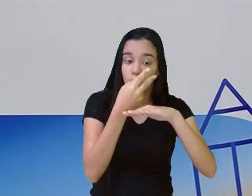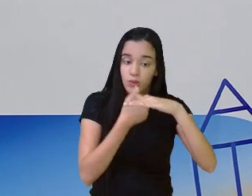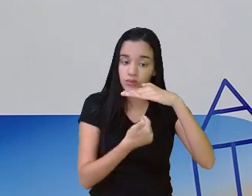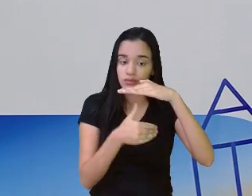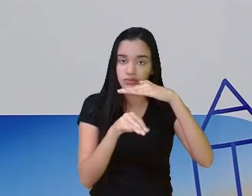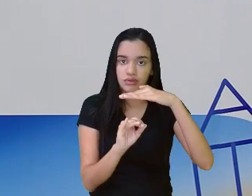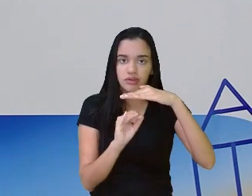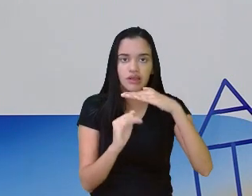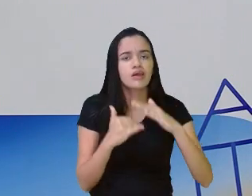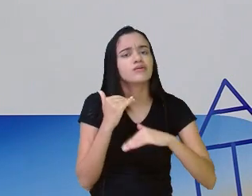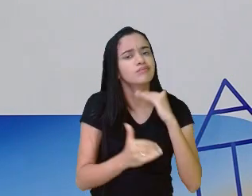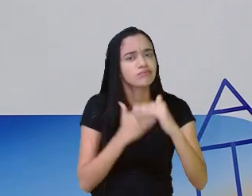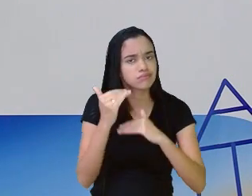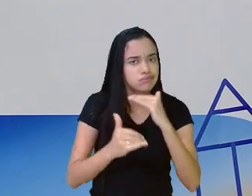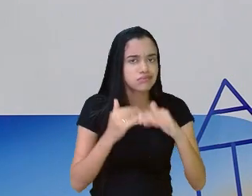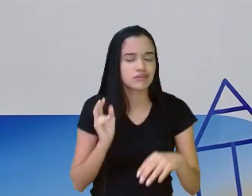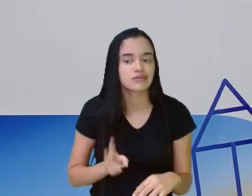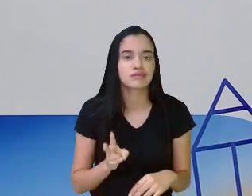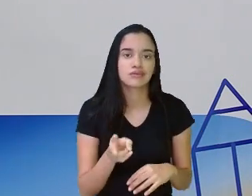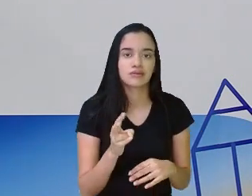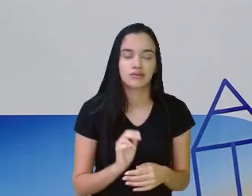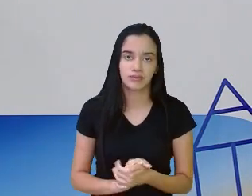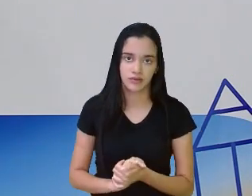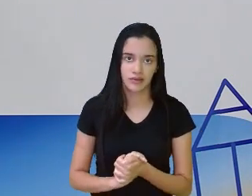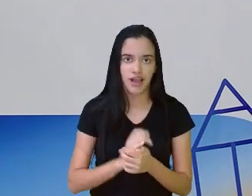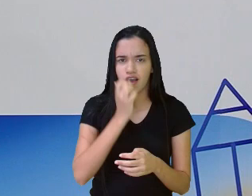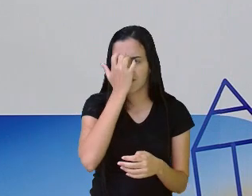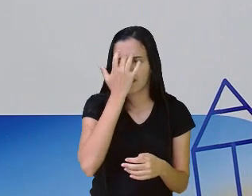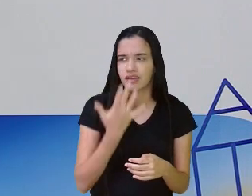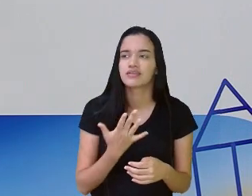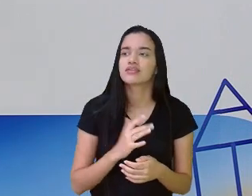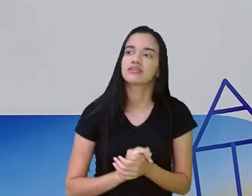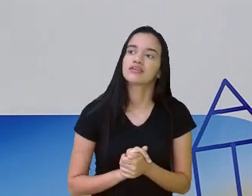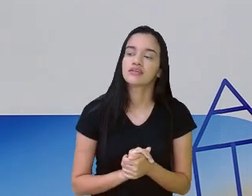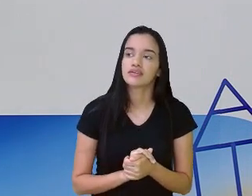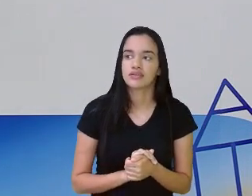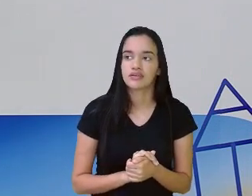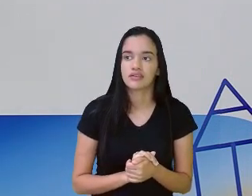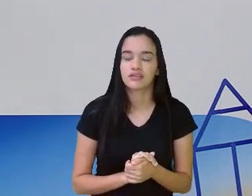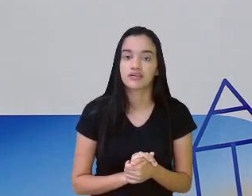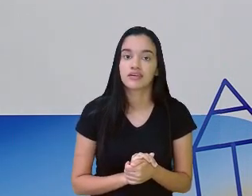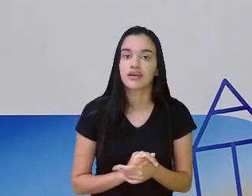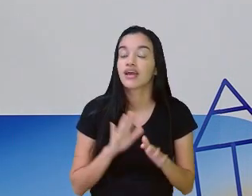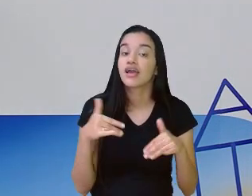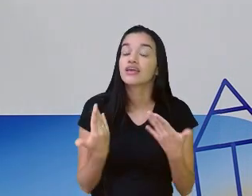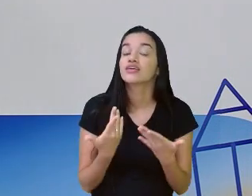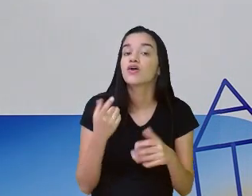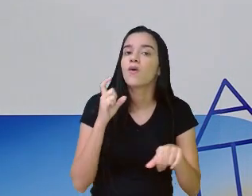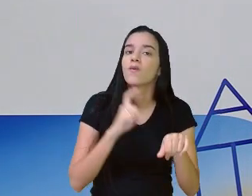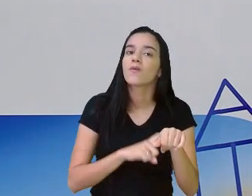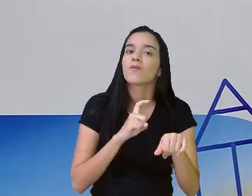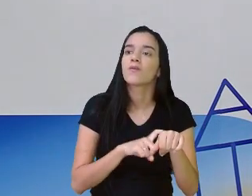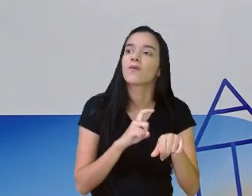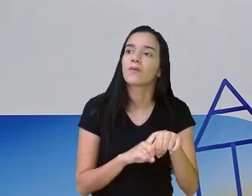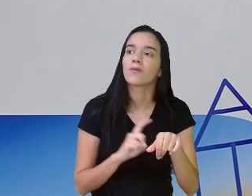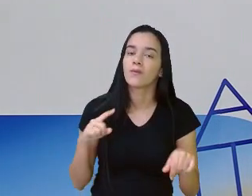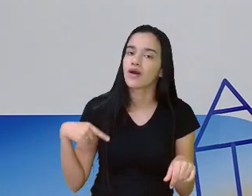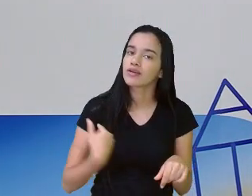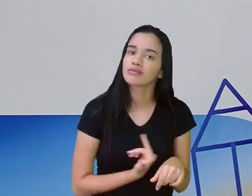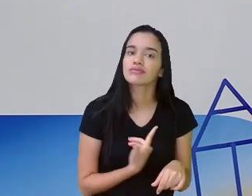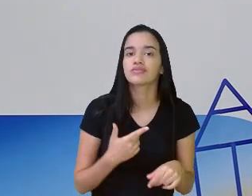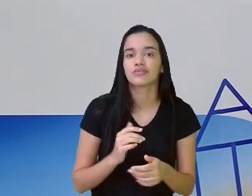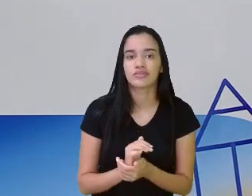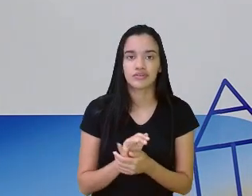2/10. E assim sucessivamente. Muito fácil, né? Vamos lá. E aí, com hora, o que é que a gente faz?